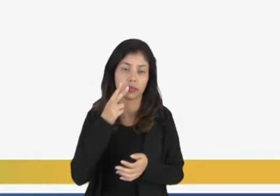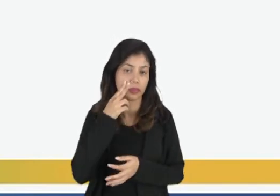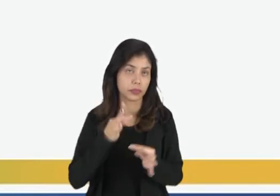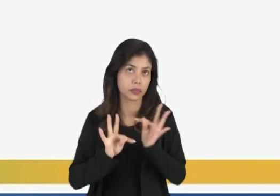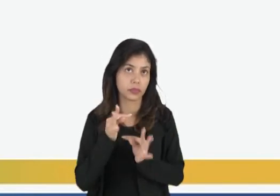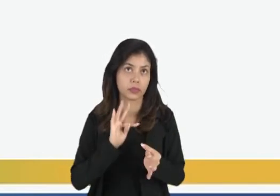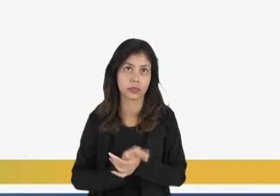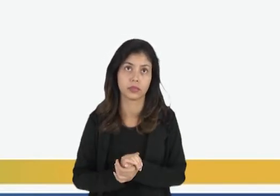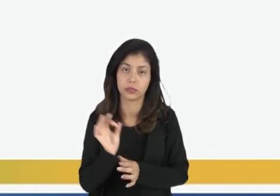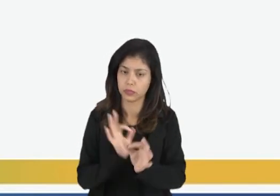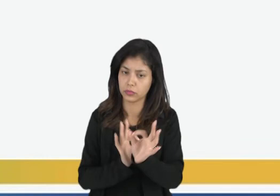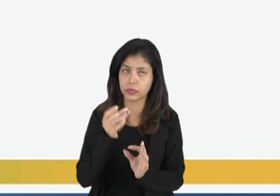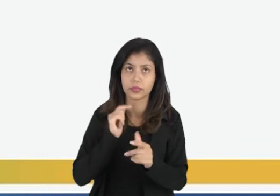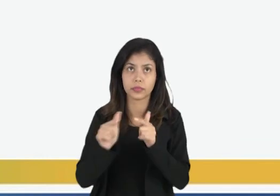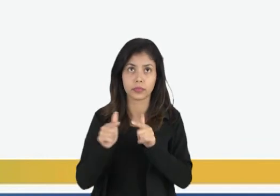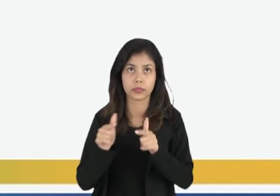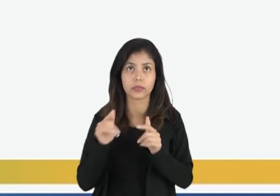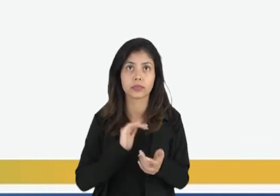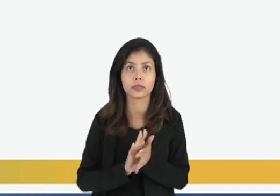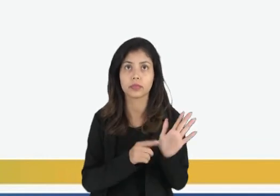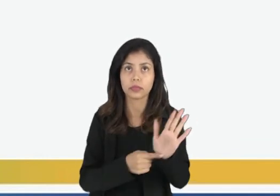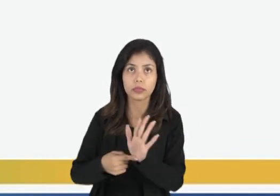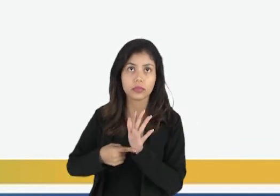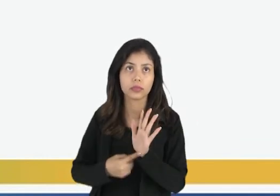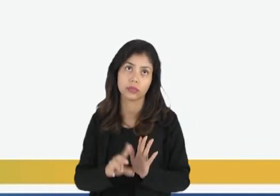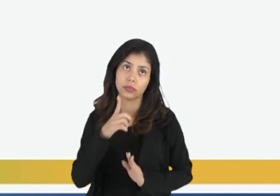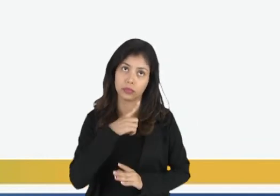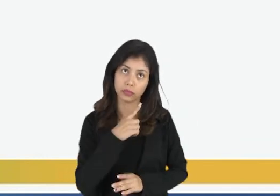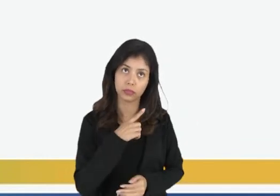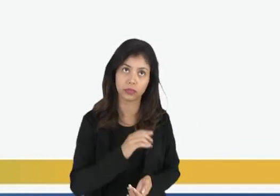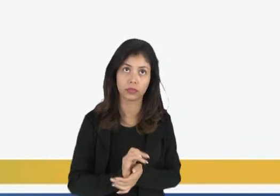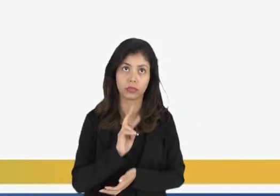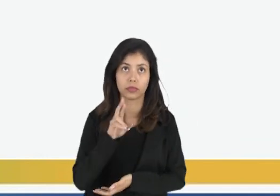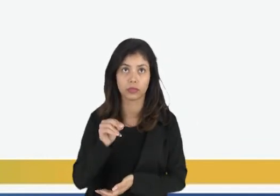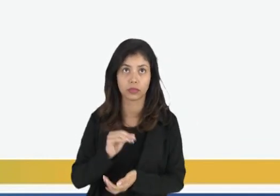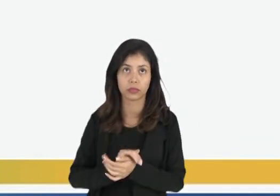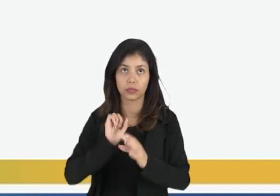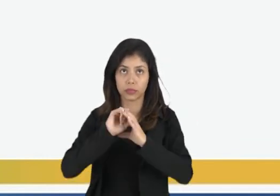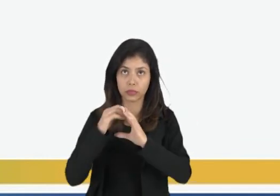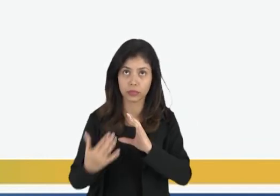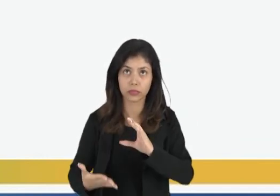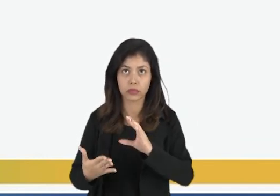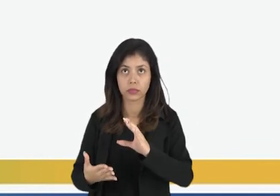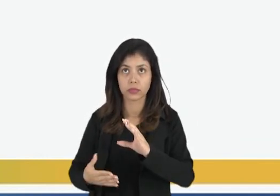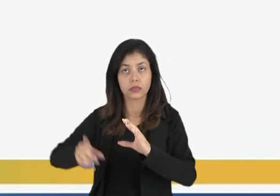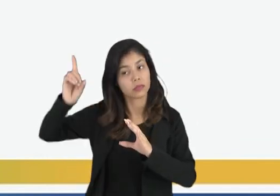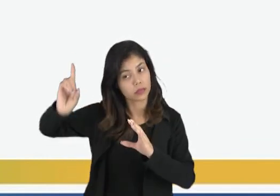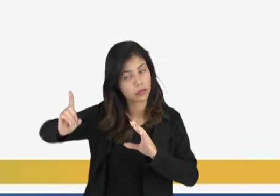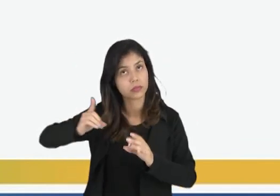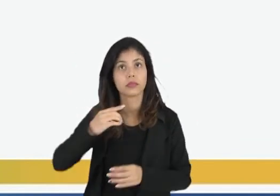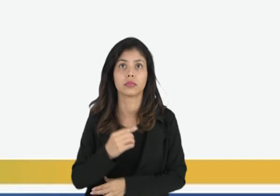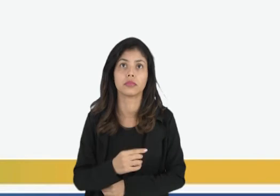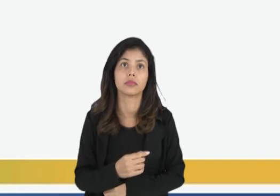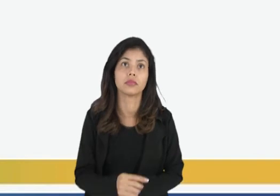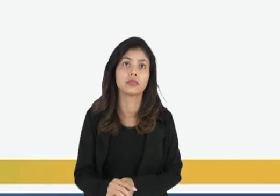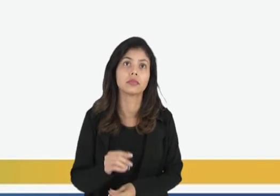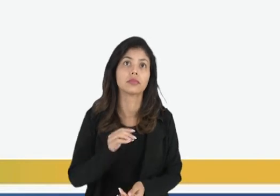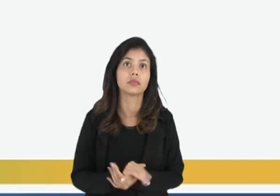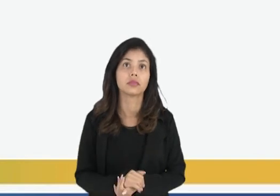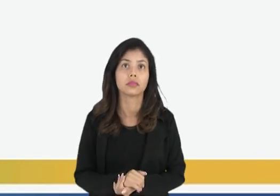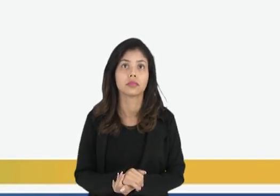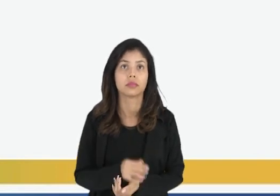entre tecnologia e organização do trabalho, a representação contida no cartoon, esse que está do lado direito, é caracterizado